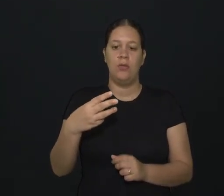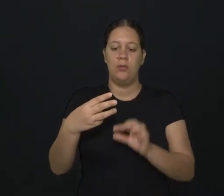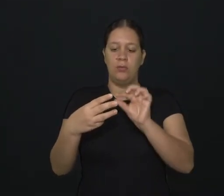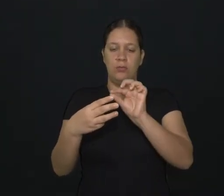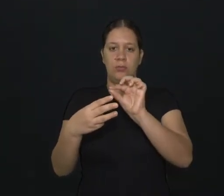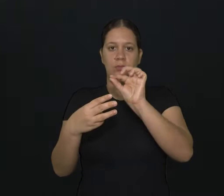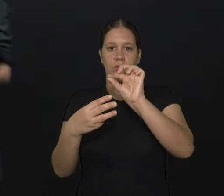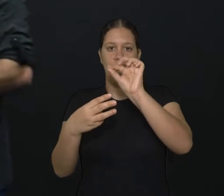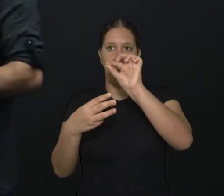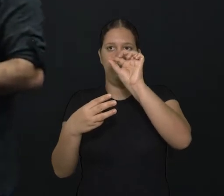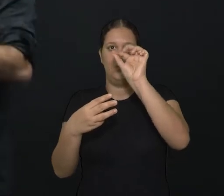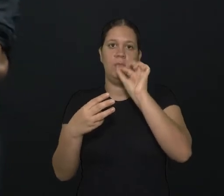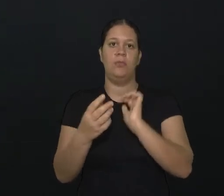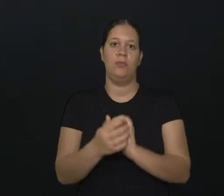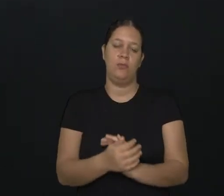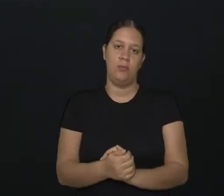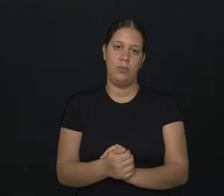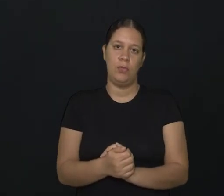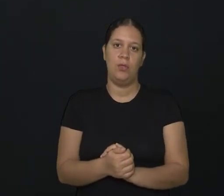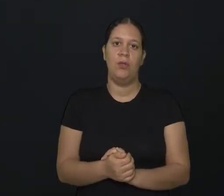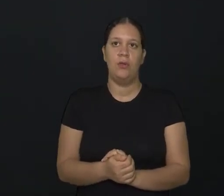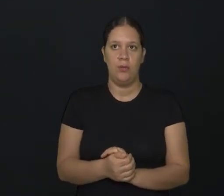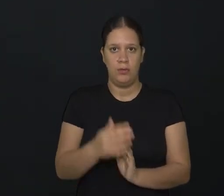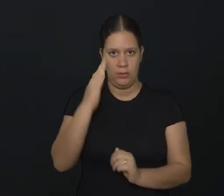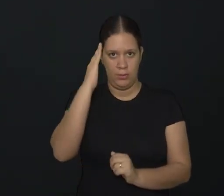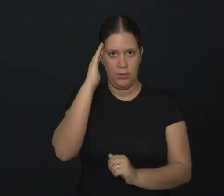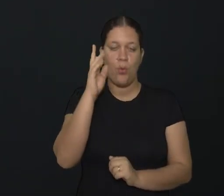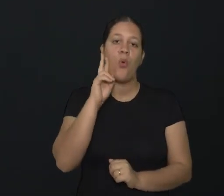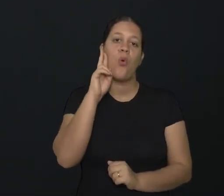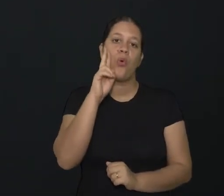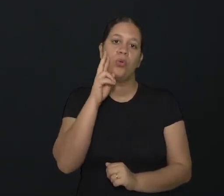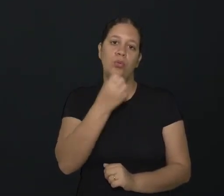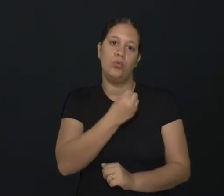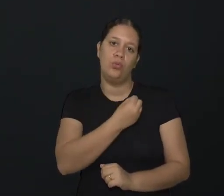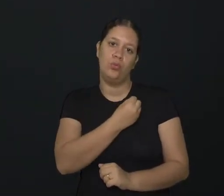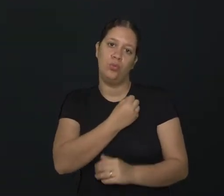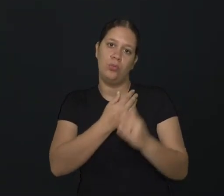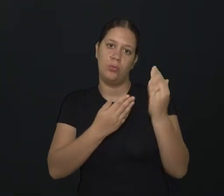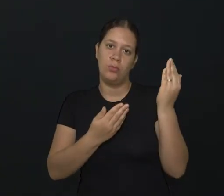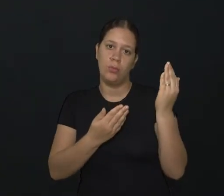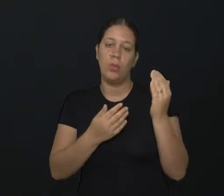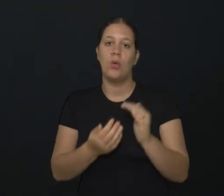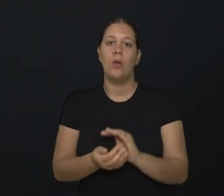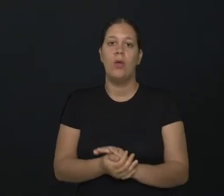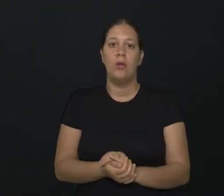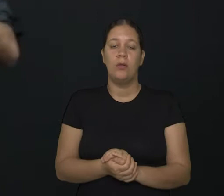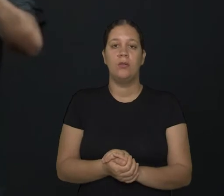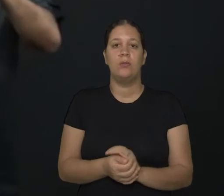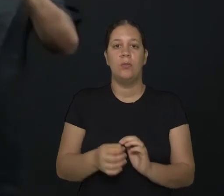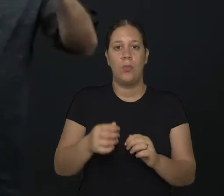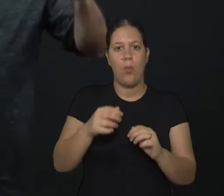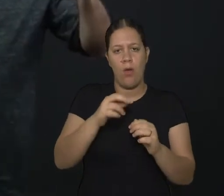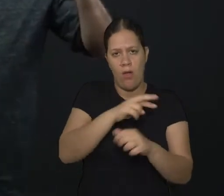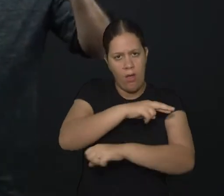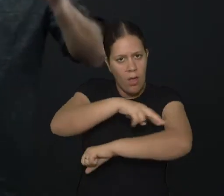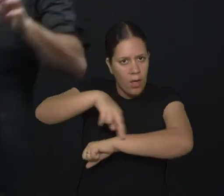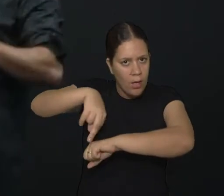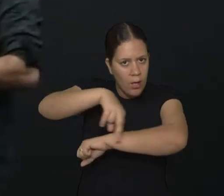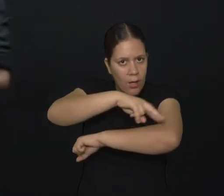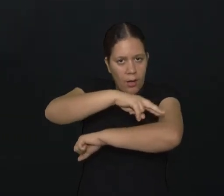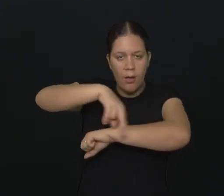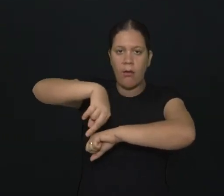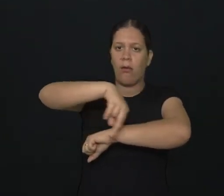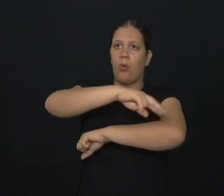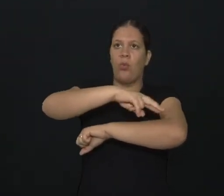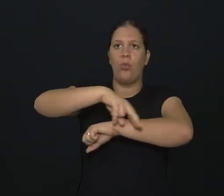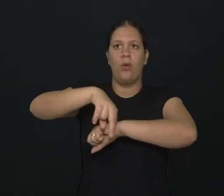2. Está aqui o outro ponto referente a essa equação rosa. Já que eu achei esse outro ponto, com uma réguazinha normal, tá?